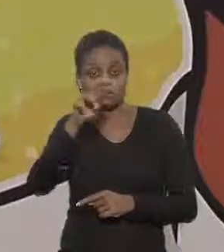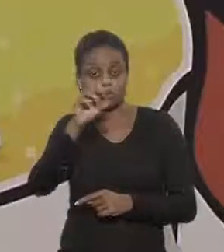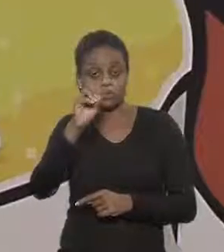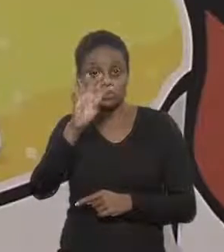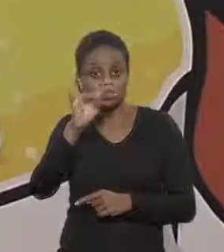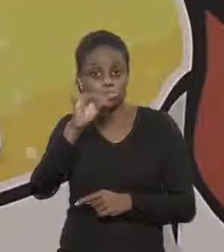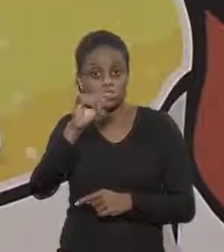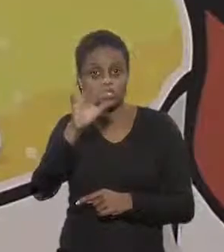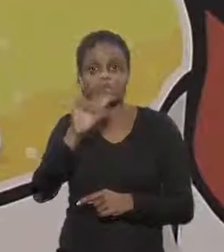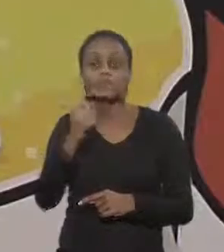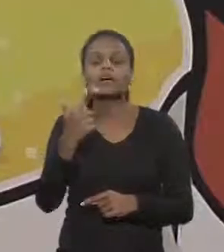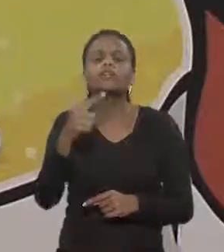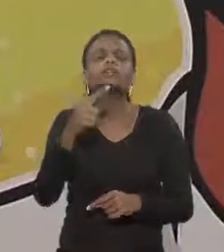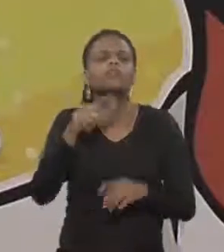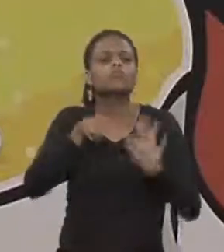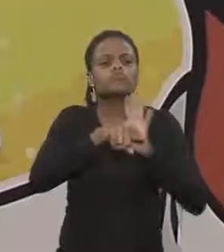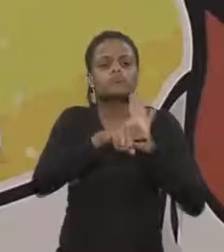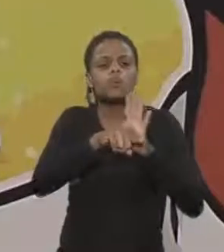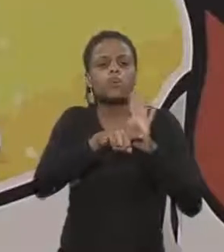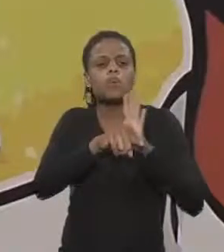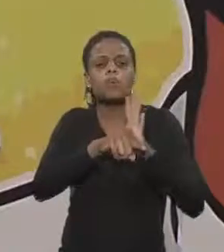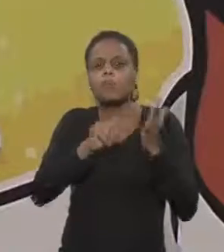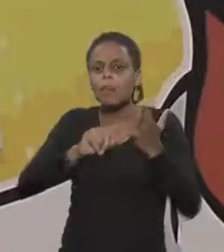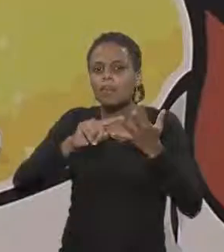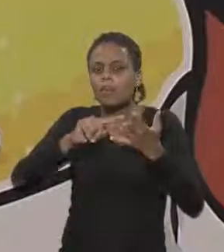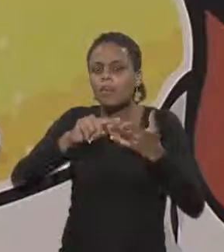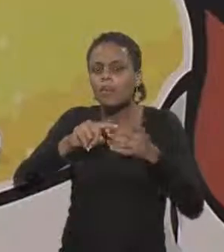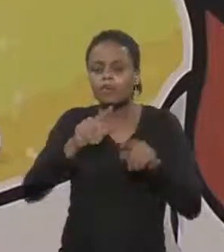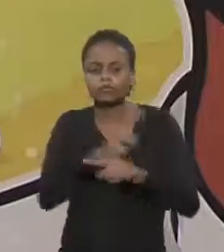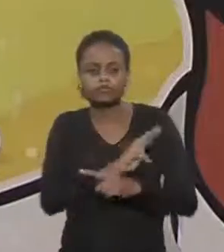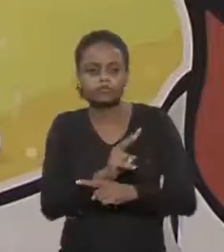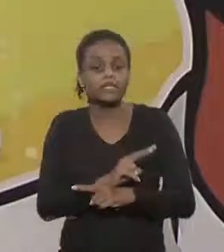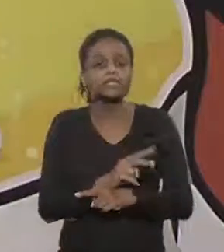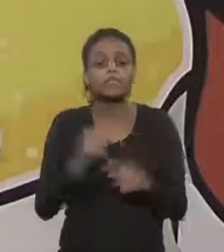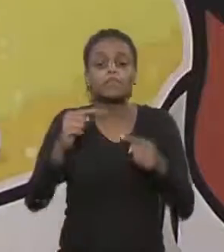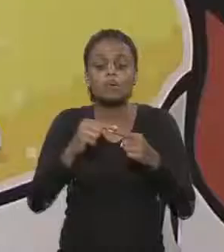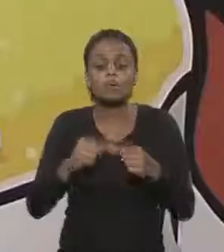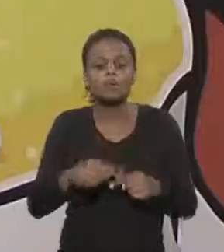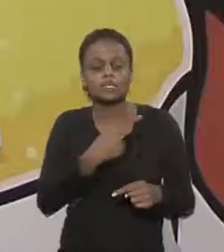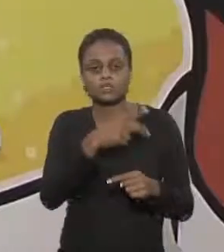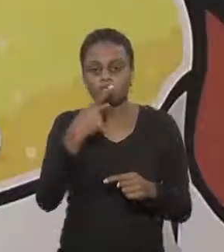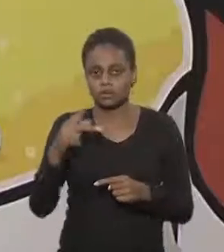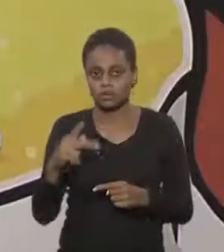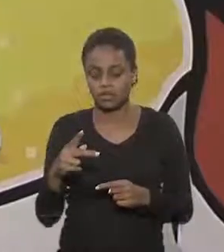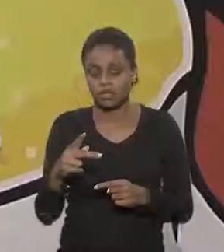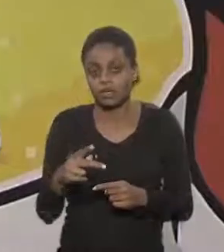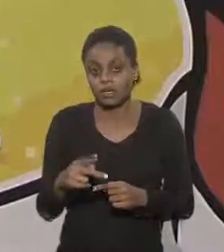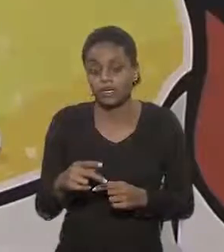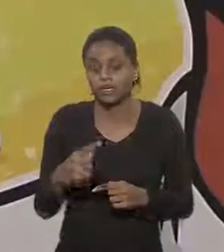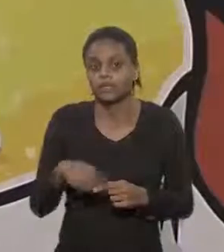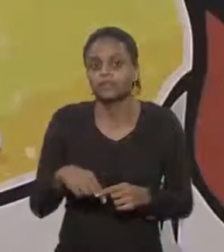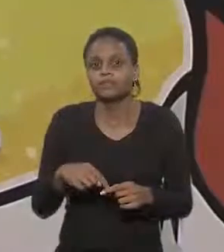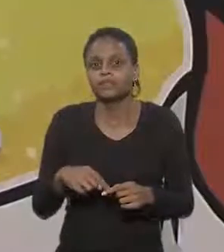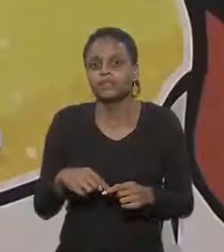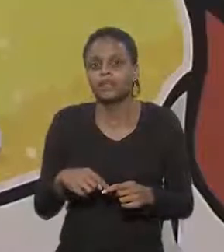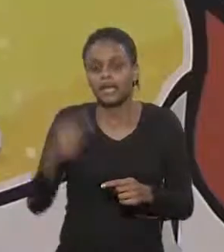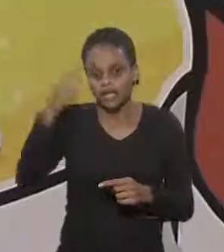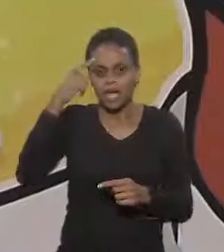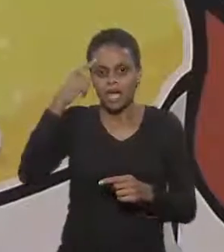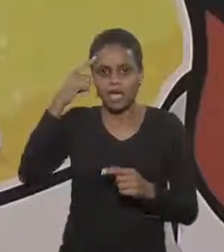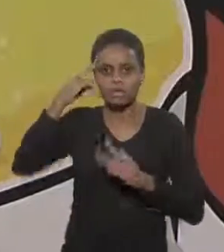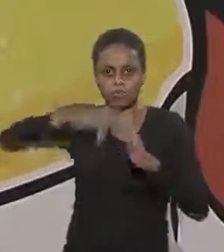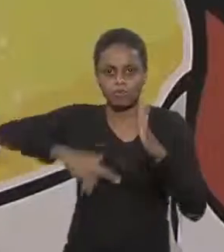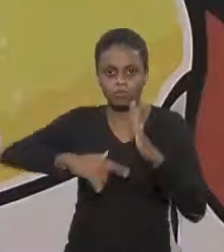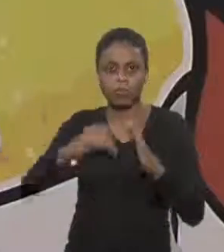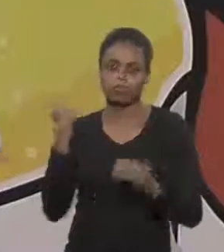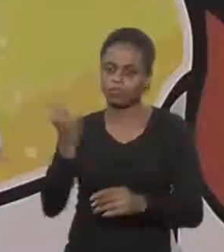não temos uma cadeia de acompanhamento eficiente dessas medidas. O que eu estou dizendo? A